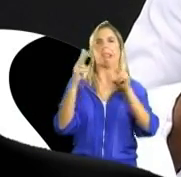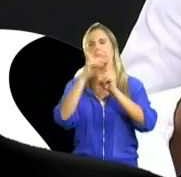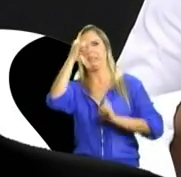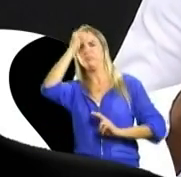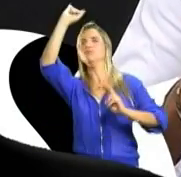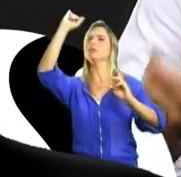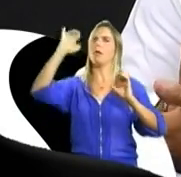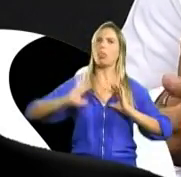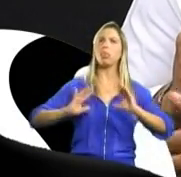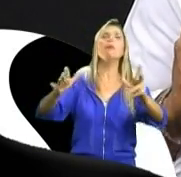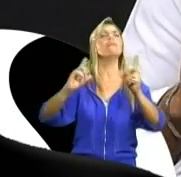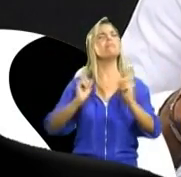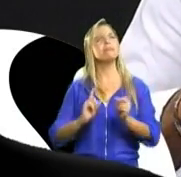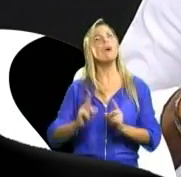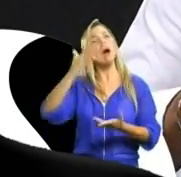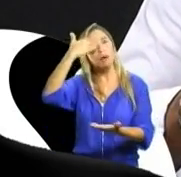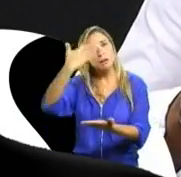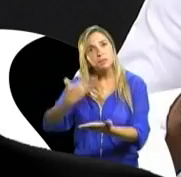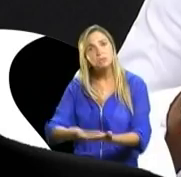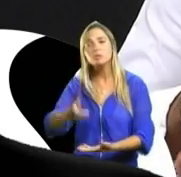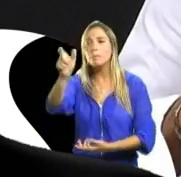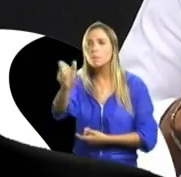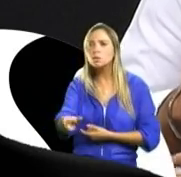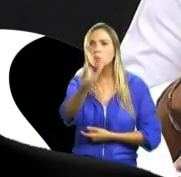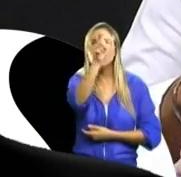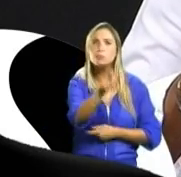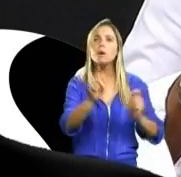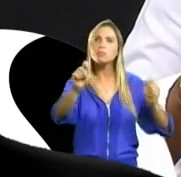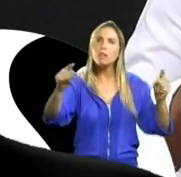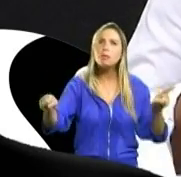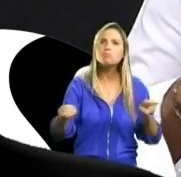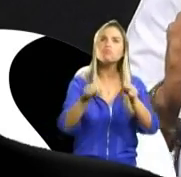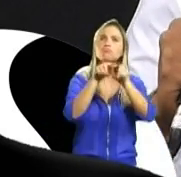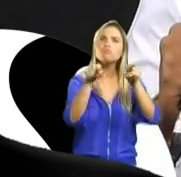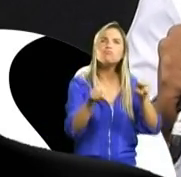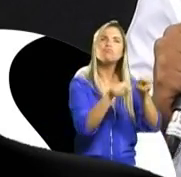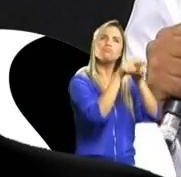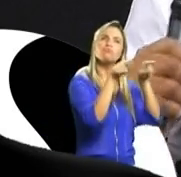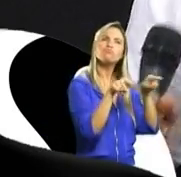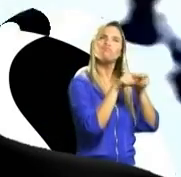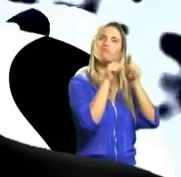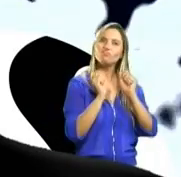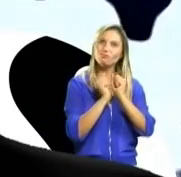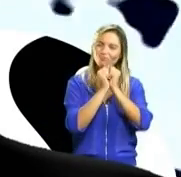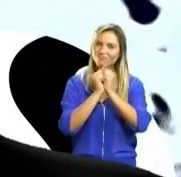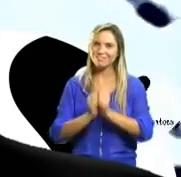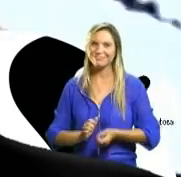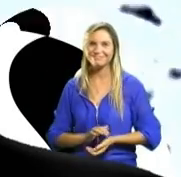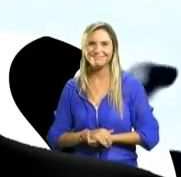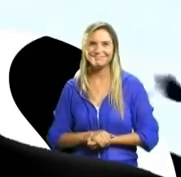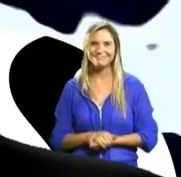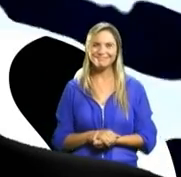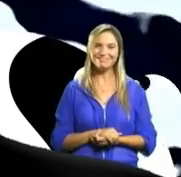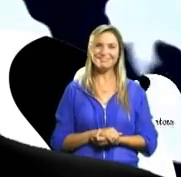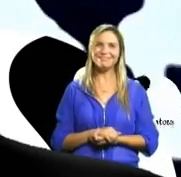sim, acreditando que essas possibilidades são possíveis. Esse é um caminho bem interessante.